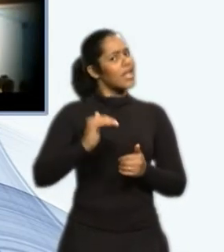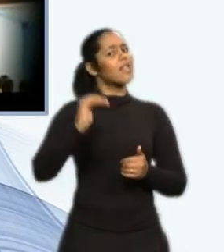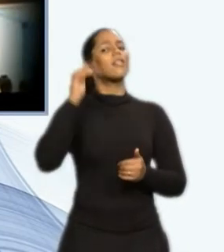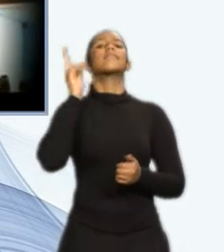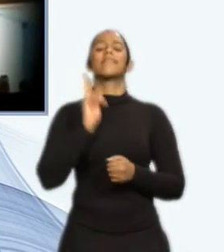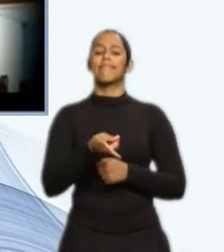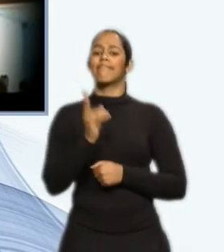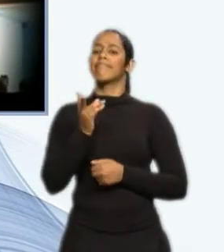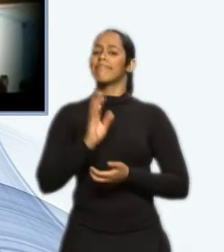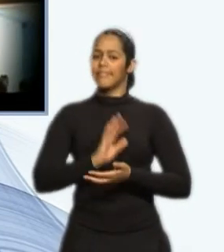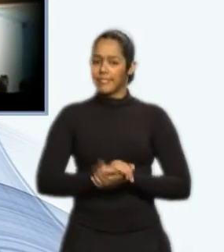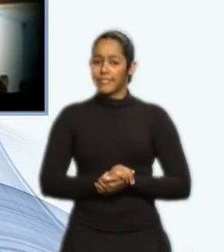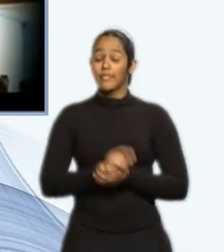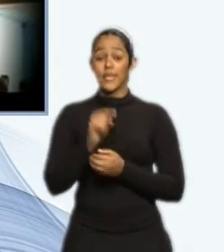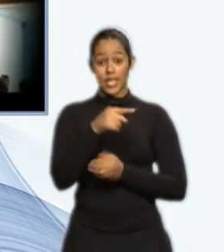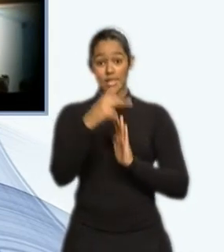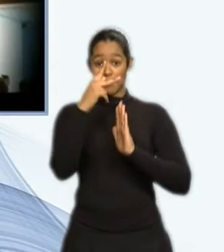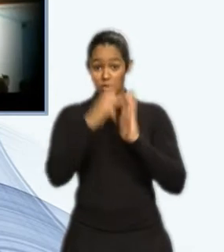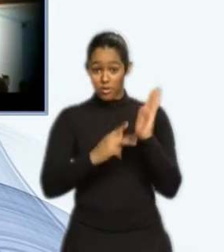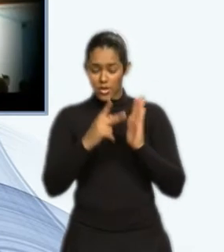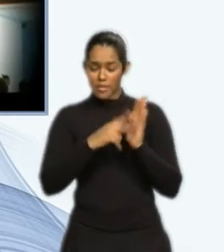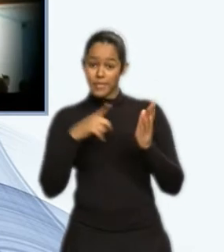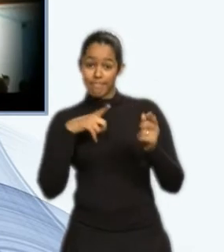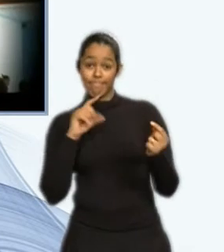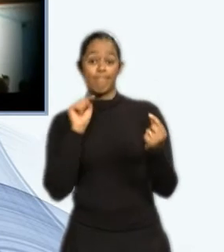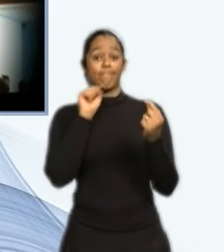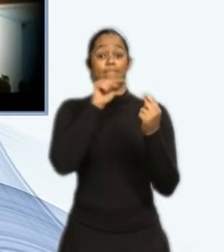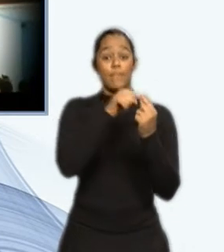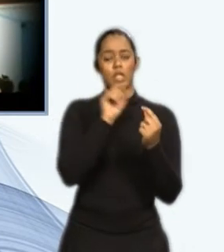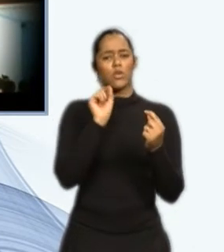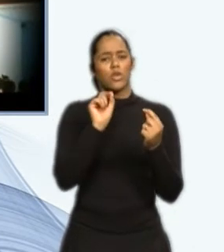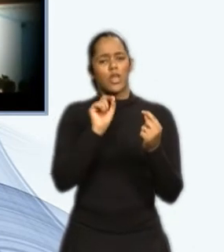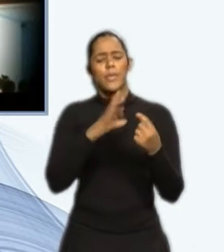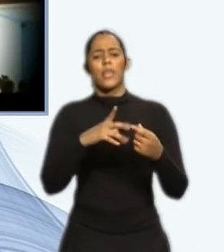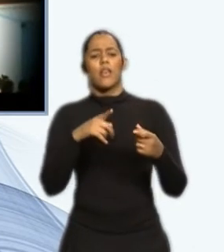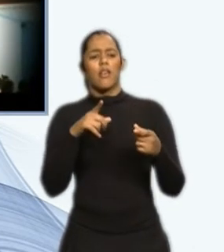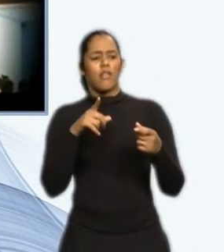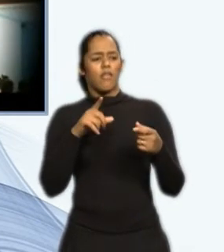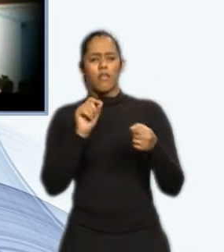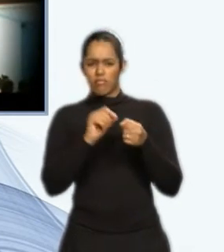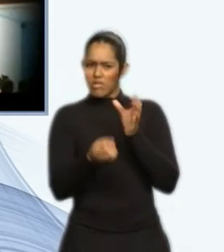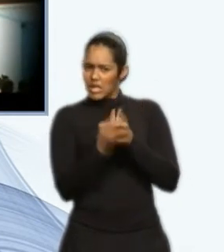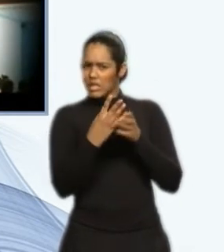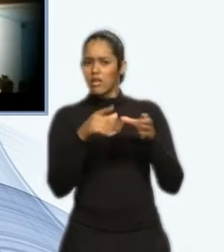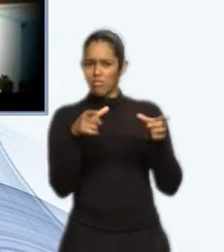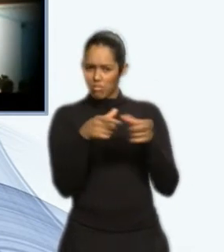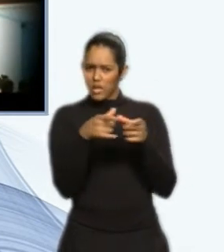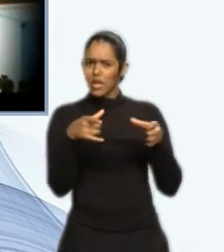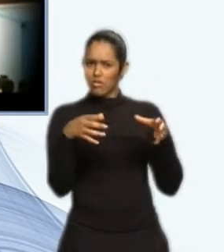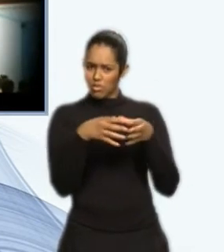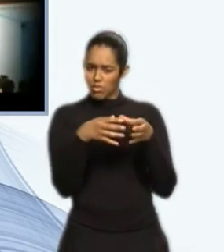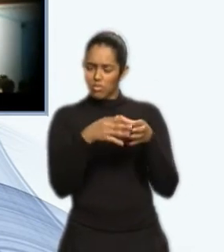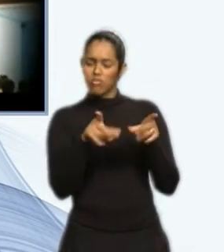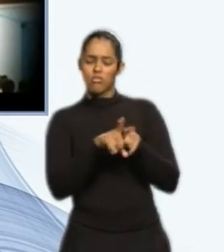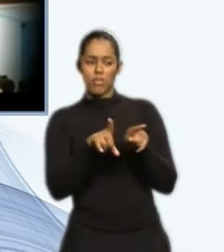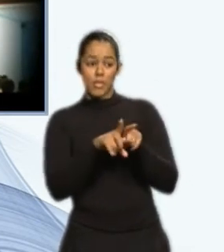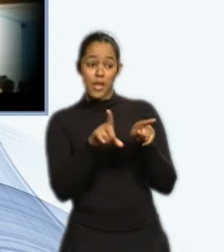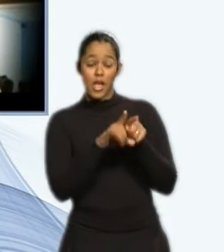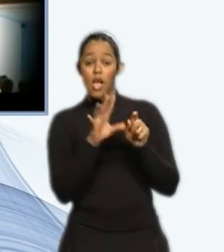crescendo. O projeto visa, além da formação de pequenos grupos,